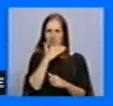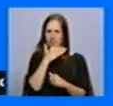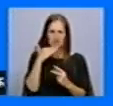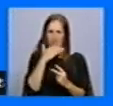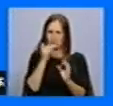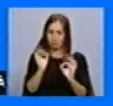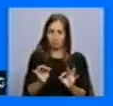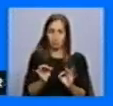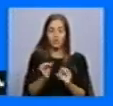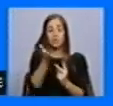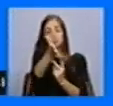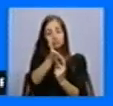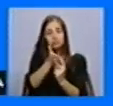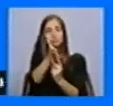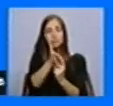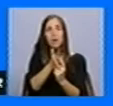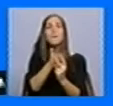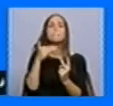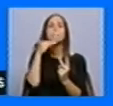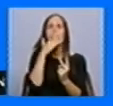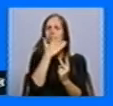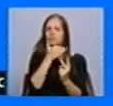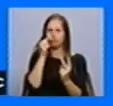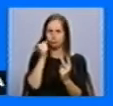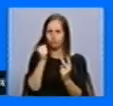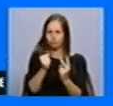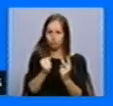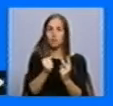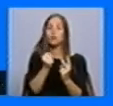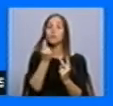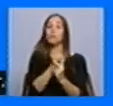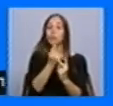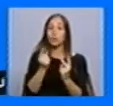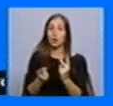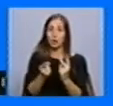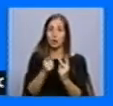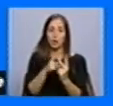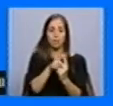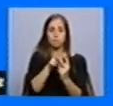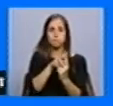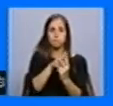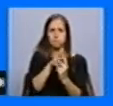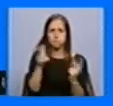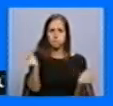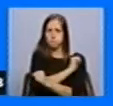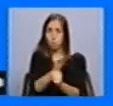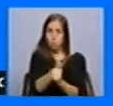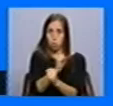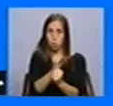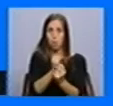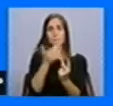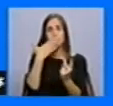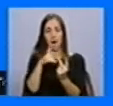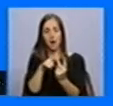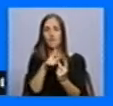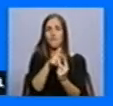E é uma matéria fria extraordinária porque quando se dão estas explosões termonucleares na anã branca,